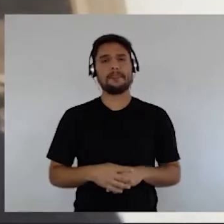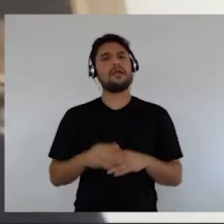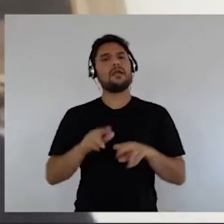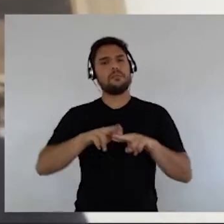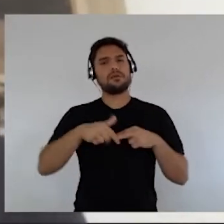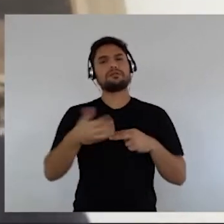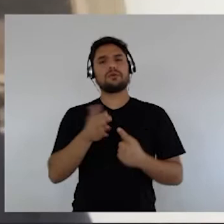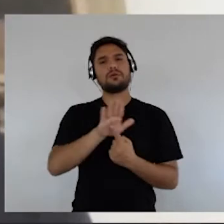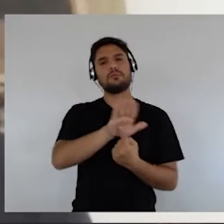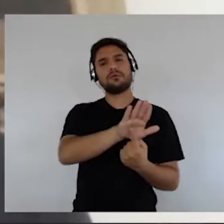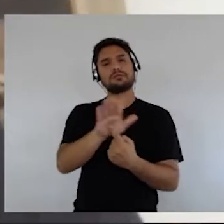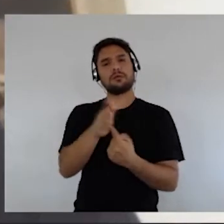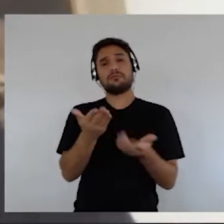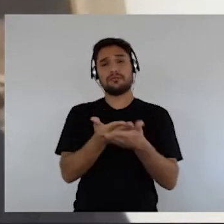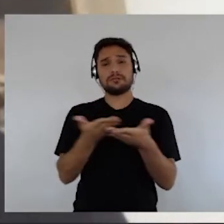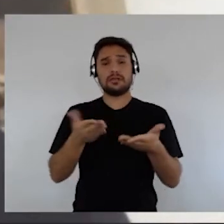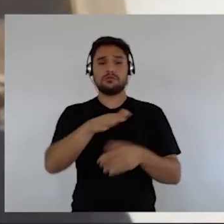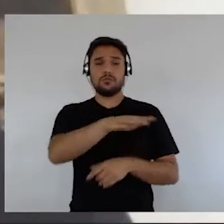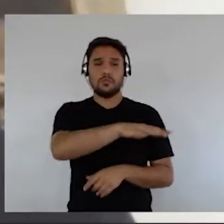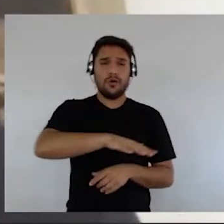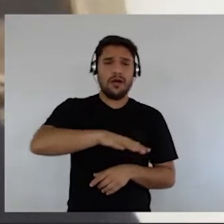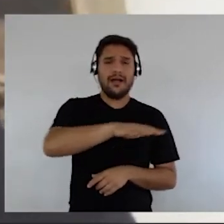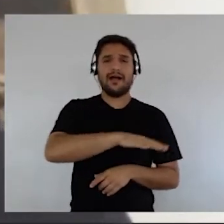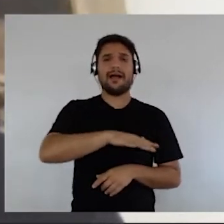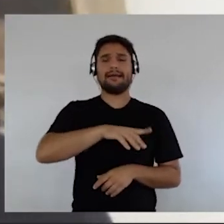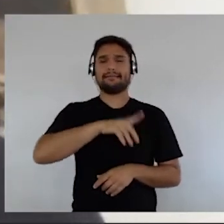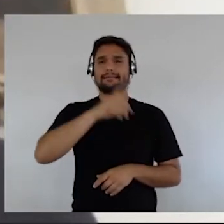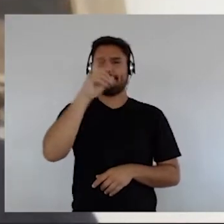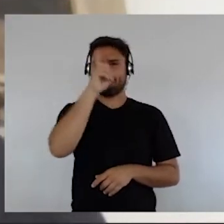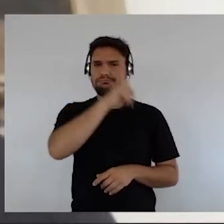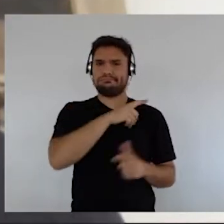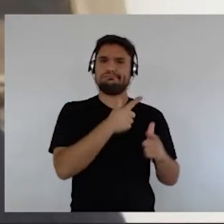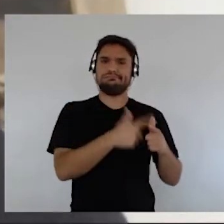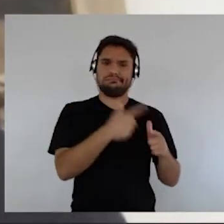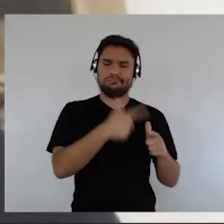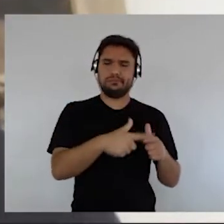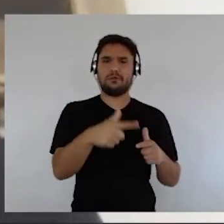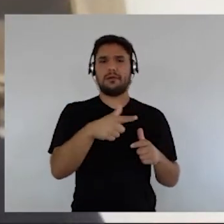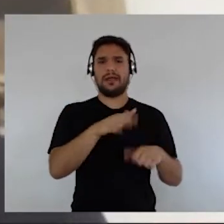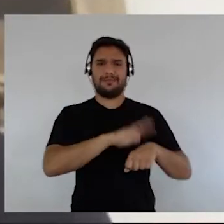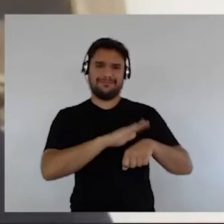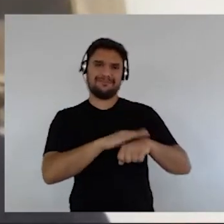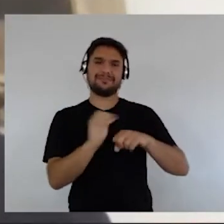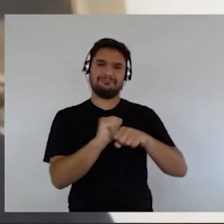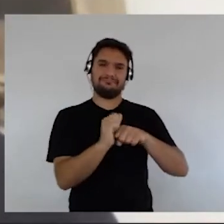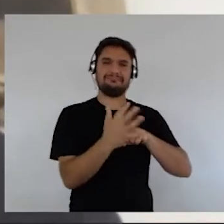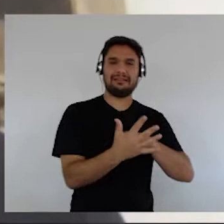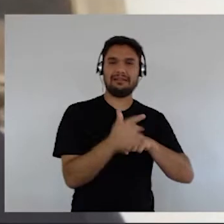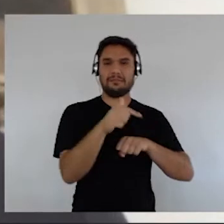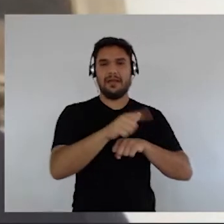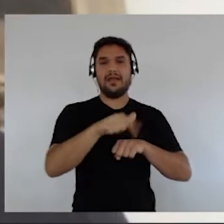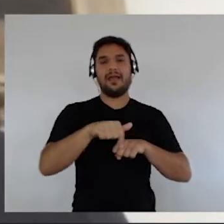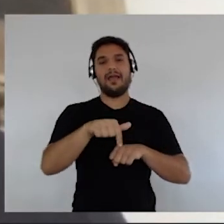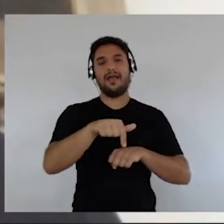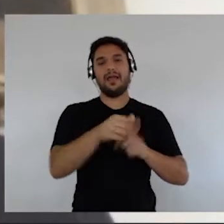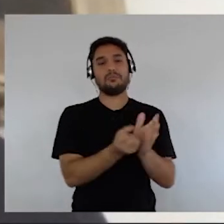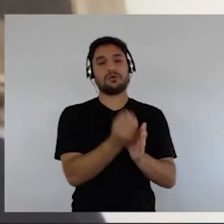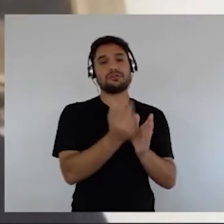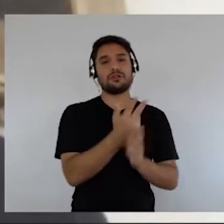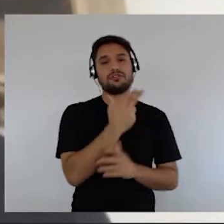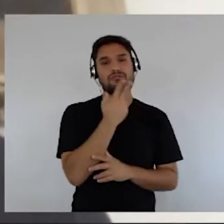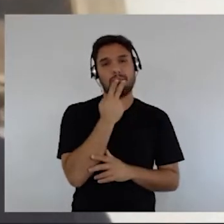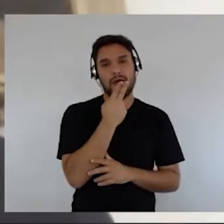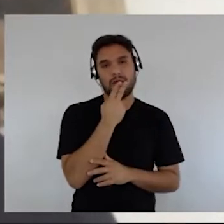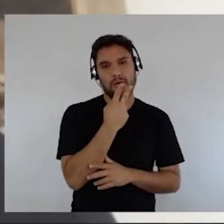de todos que um dos setores que está passando por mais turbulências neste período de pandemia é o setor da produção de tabaco,